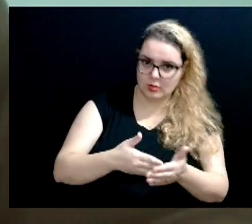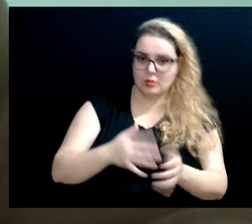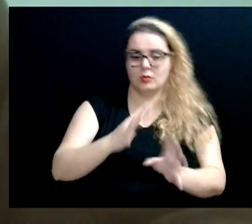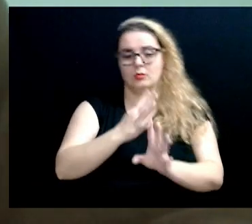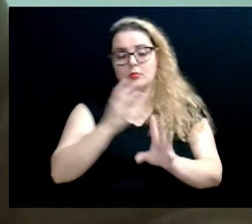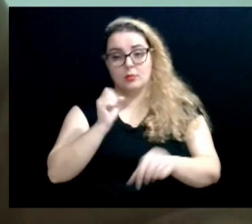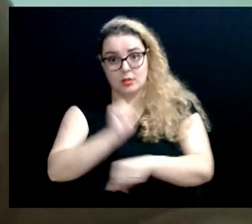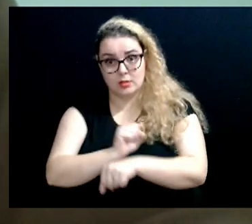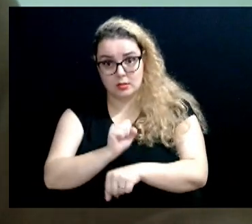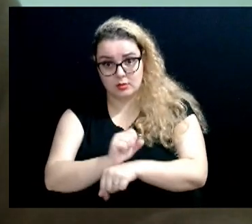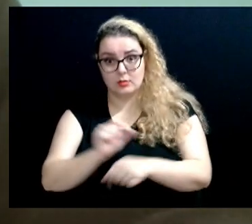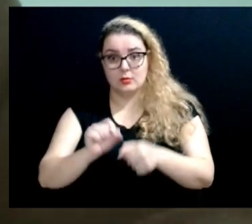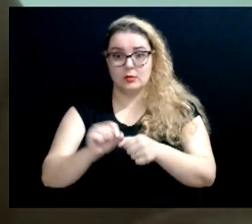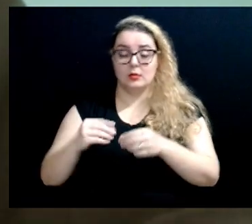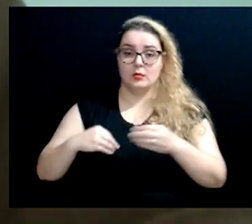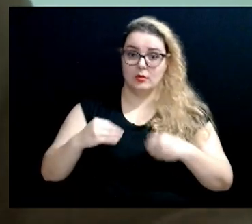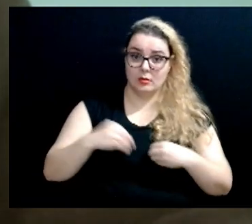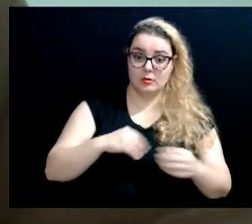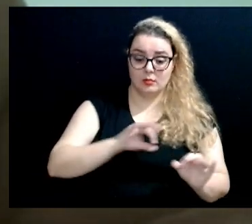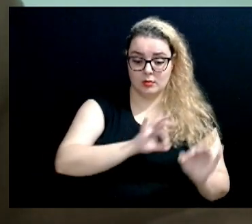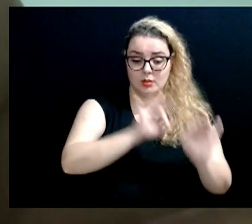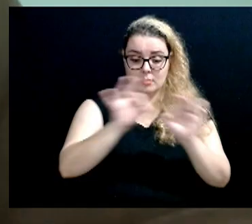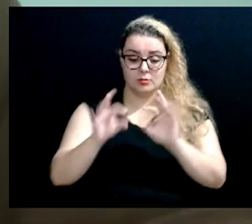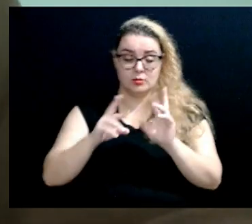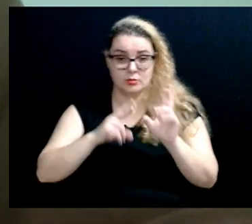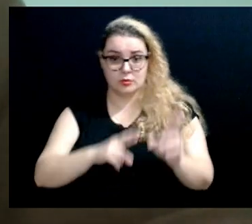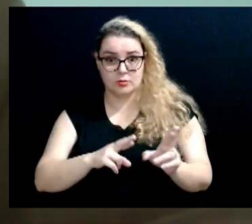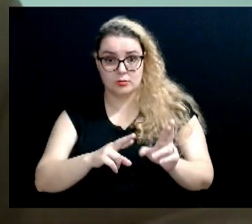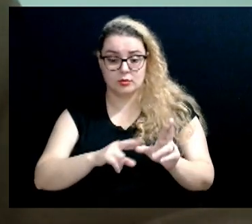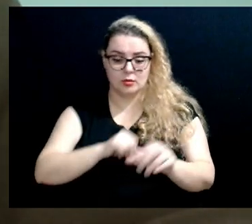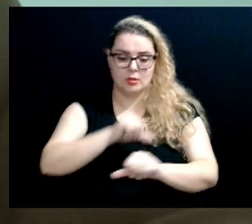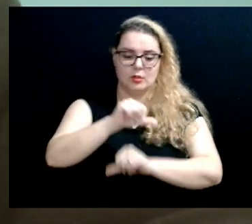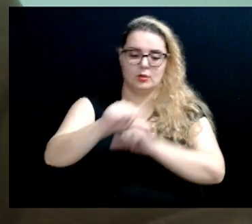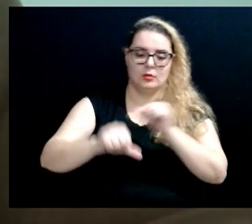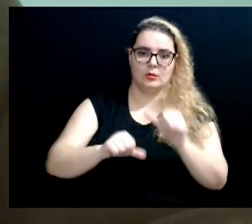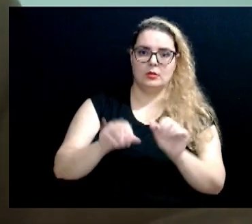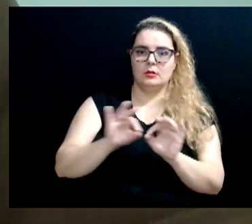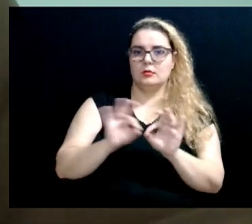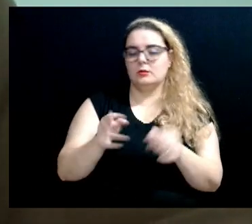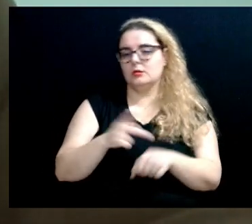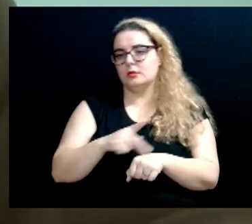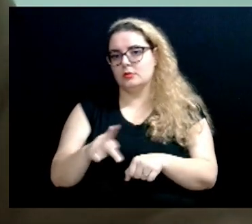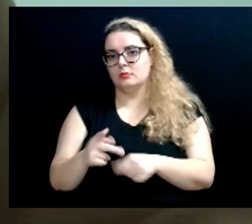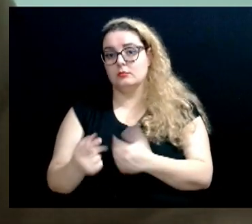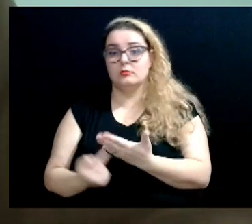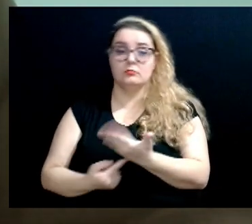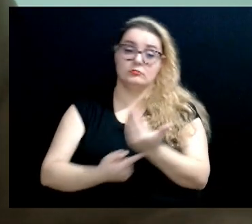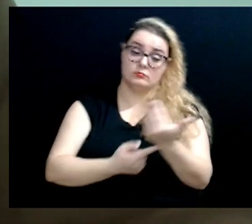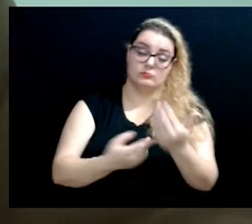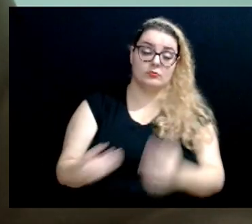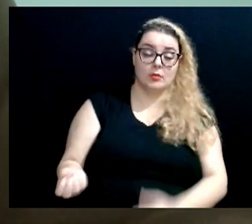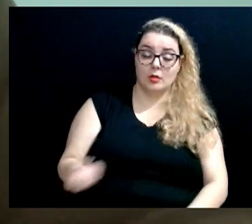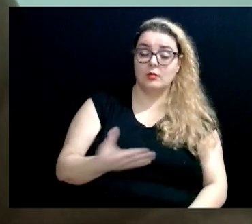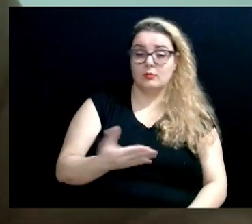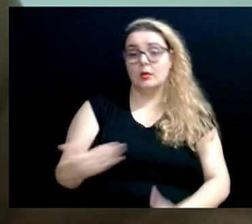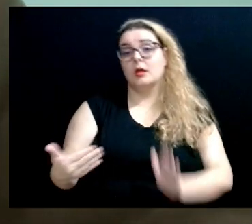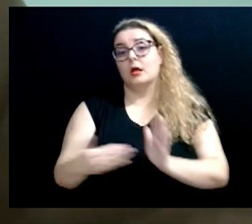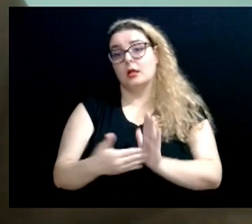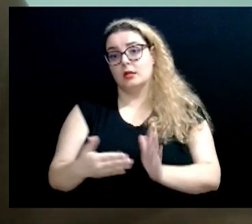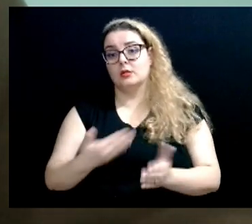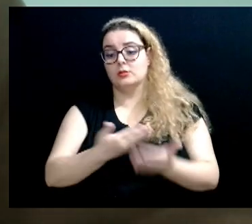exame que monitoriza o sono, trocar pura e simplesmente por uma tecnologia nova até que realmente estudos